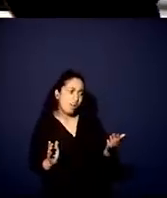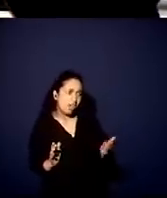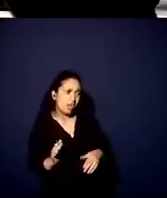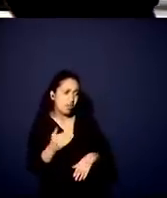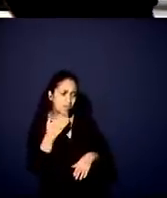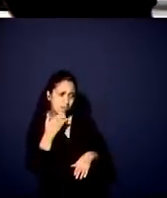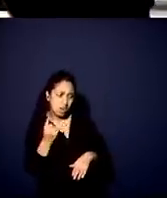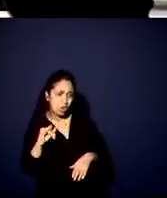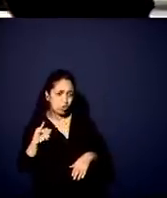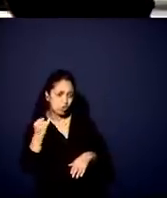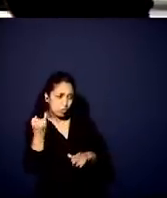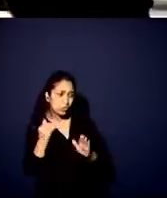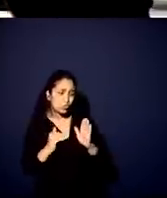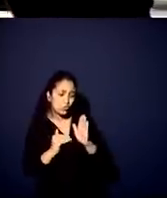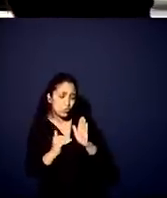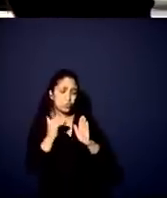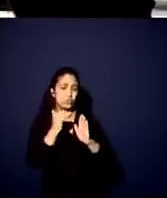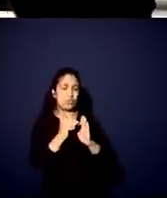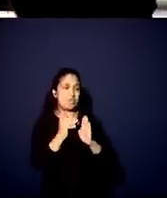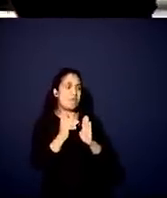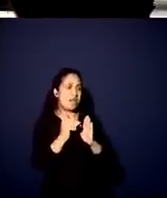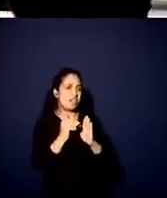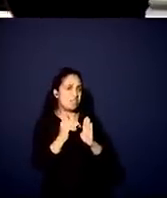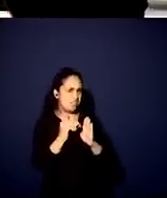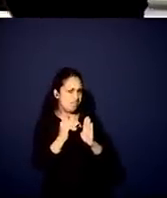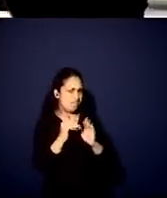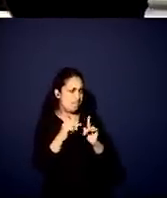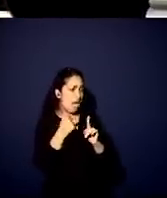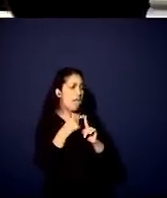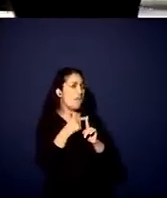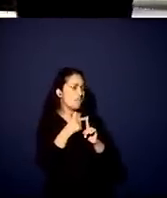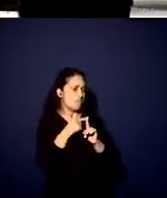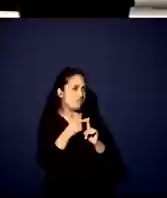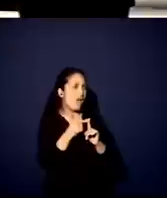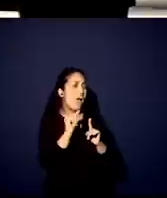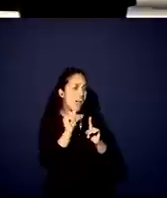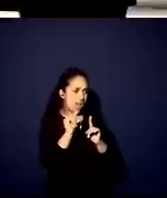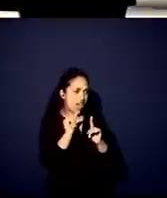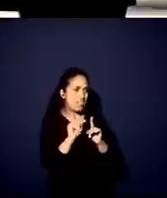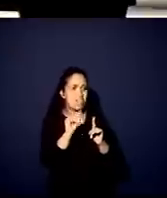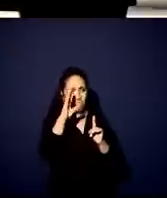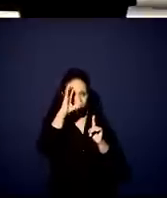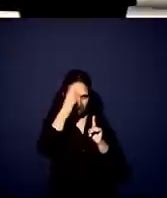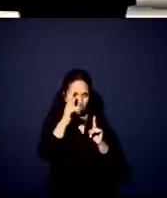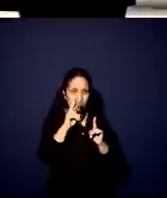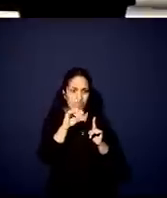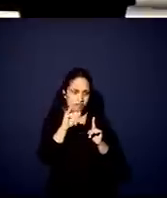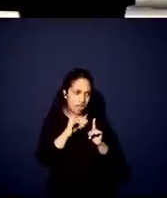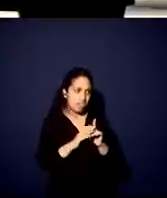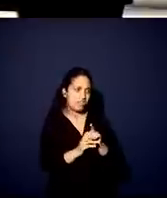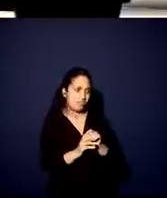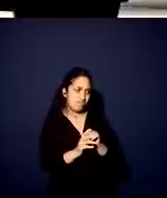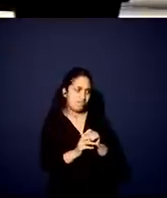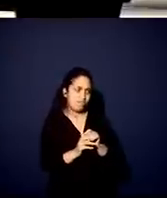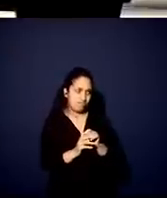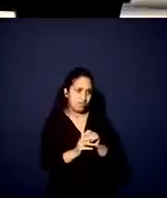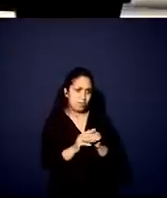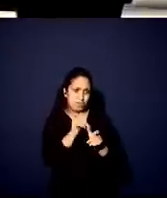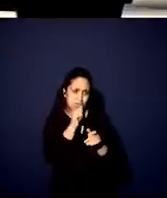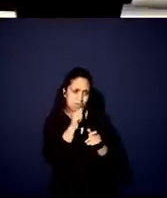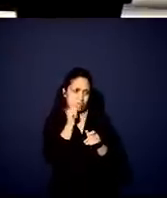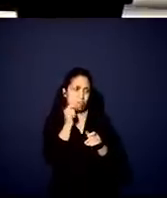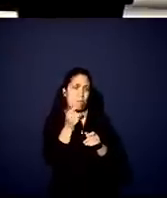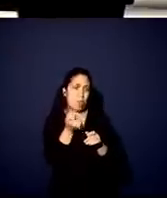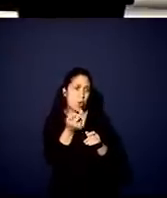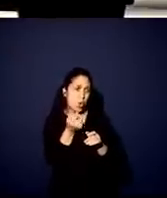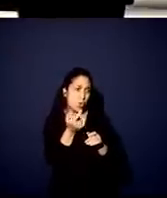tem que subir o juro mais um pouquinho mas só mais um pouquinho porque vai resolver com muito pouco sacrifício de